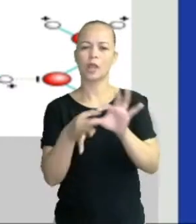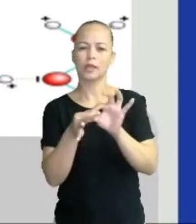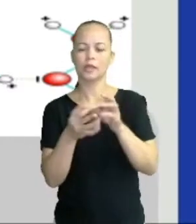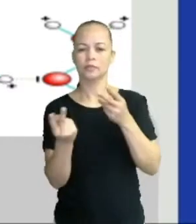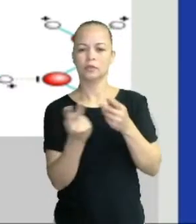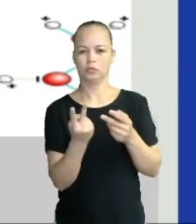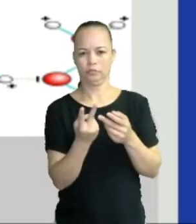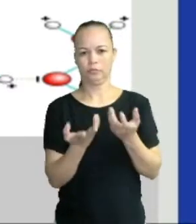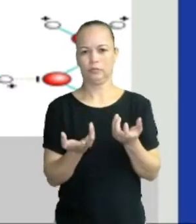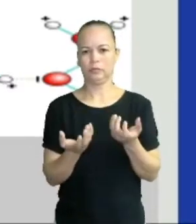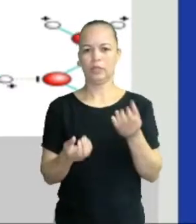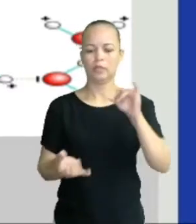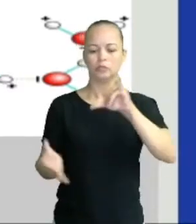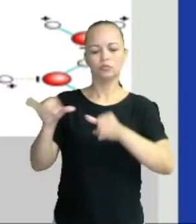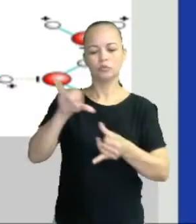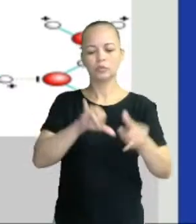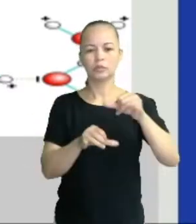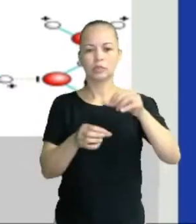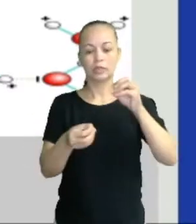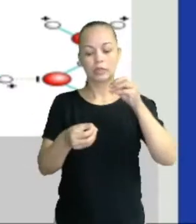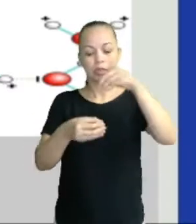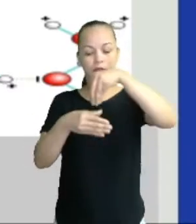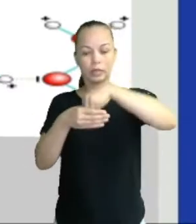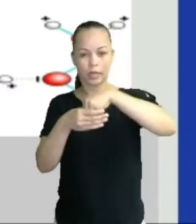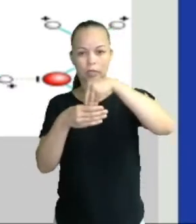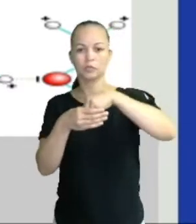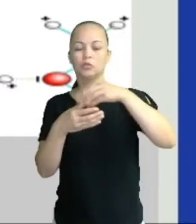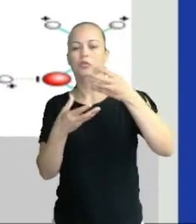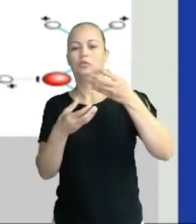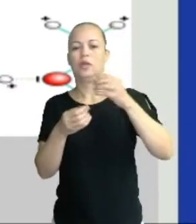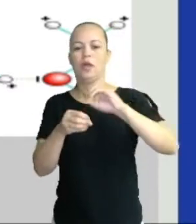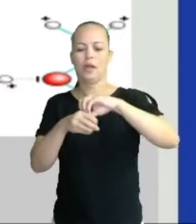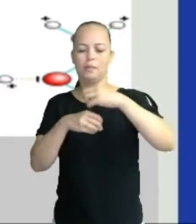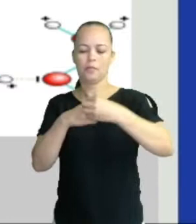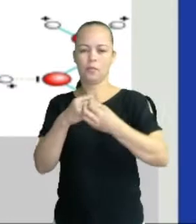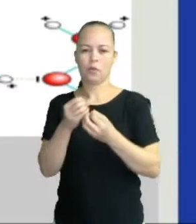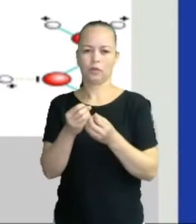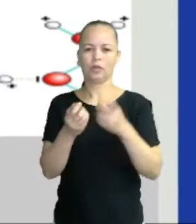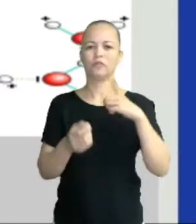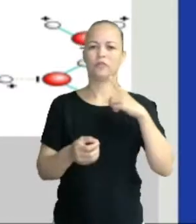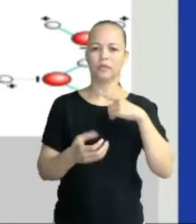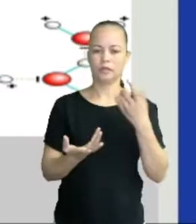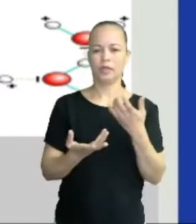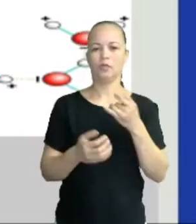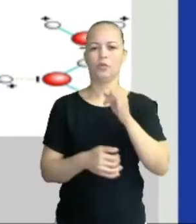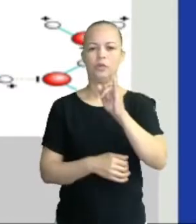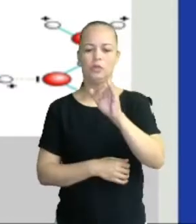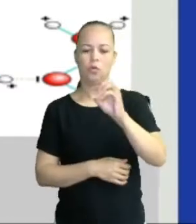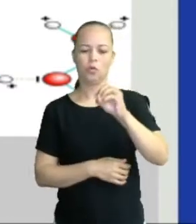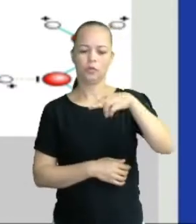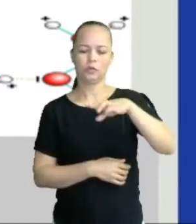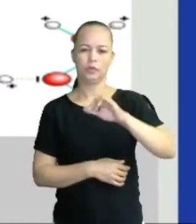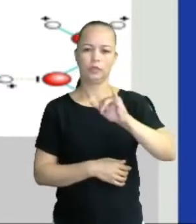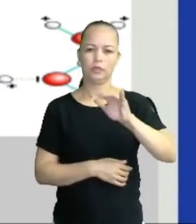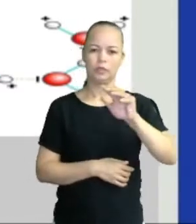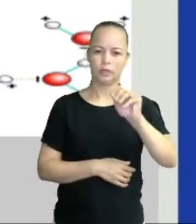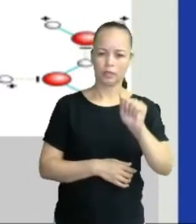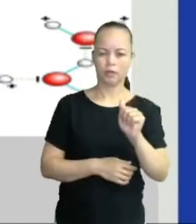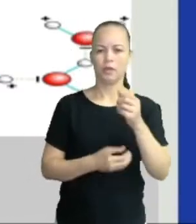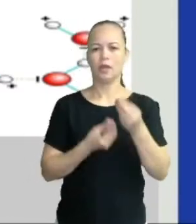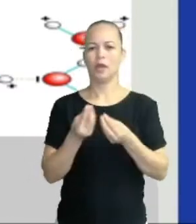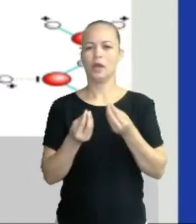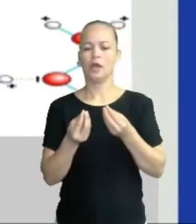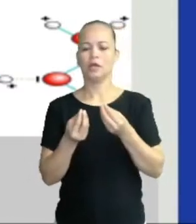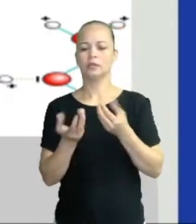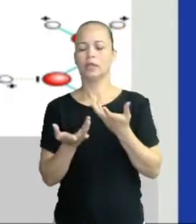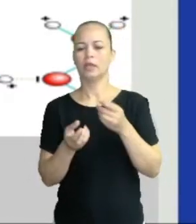repetindo, dentro da molécula. Aí a gente vai ter a ligação que a gente chama de ligação iônica, que vai produzir o que a gente chama dos íons de cátion,